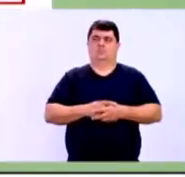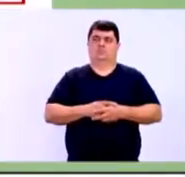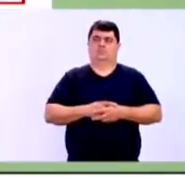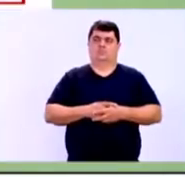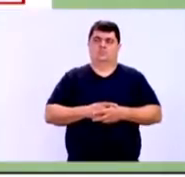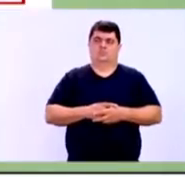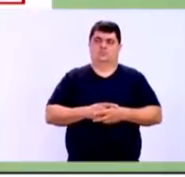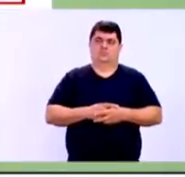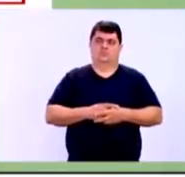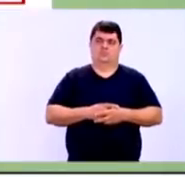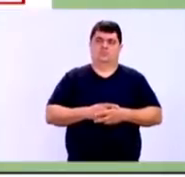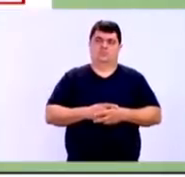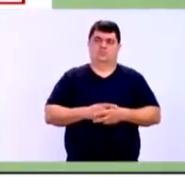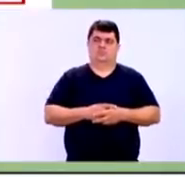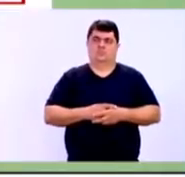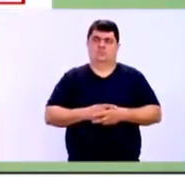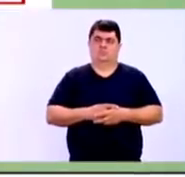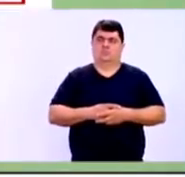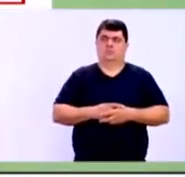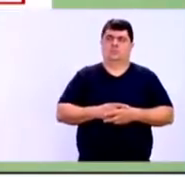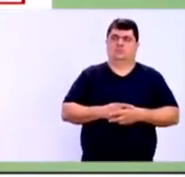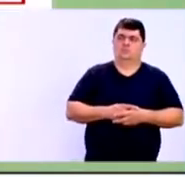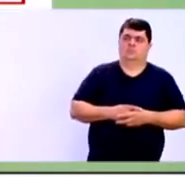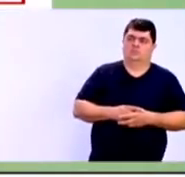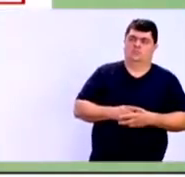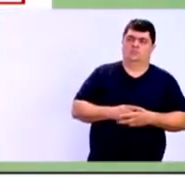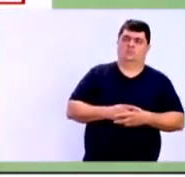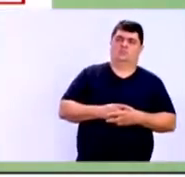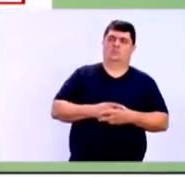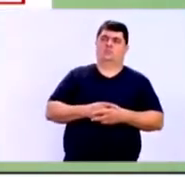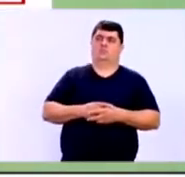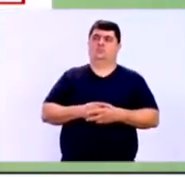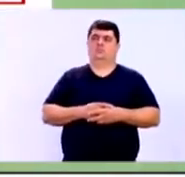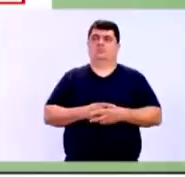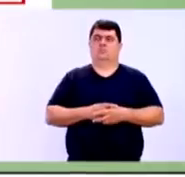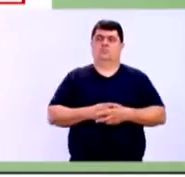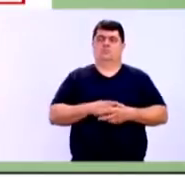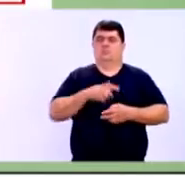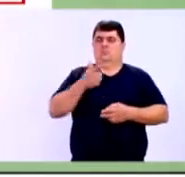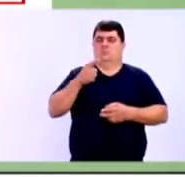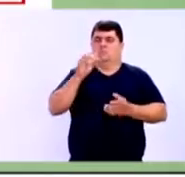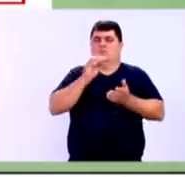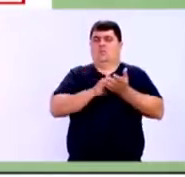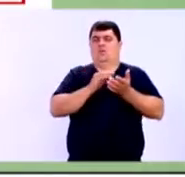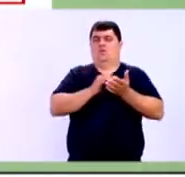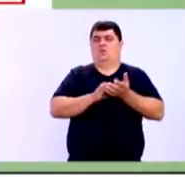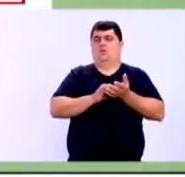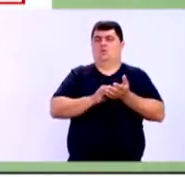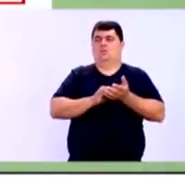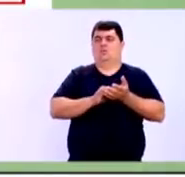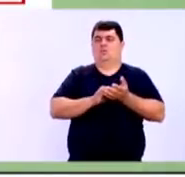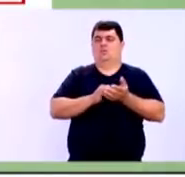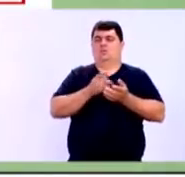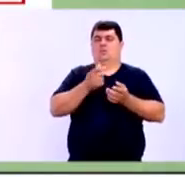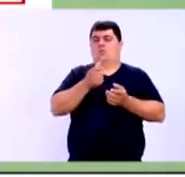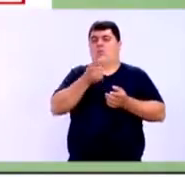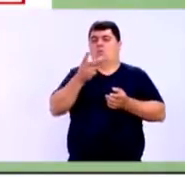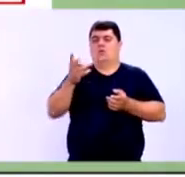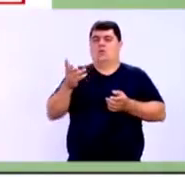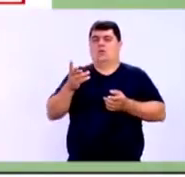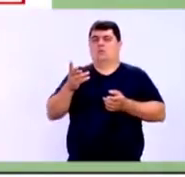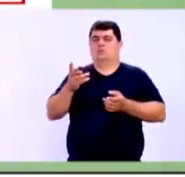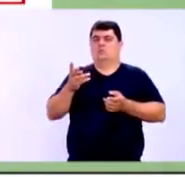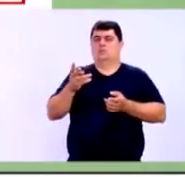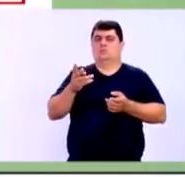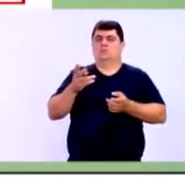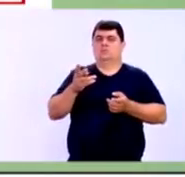Exatamente. Então aqui, nesse valor unitário, não entra o valor da venda, e sim